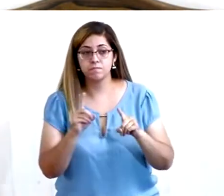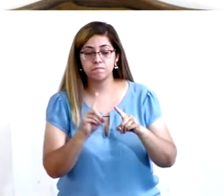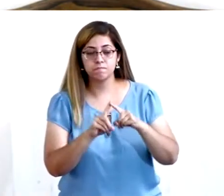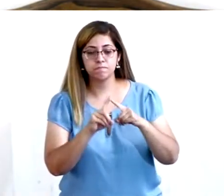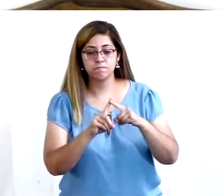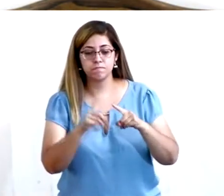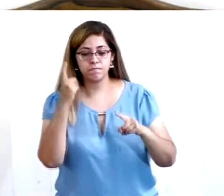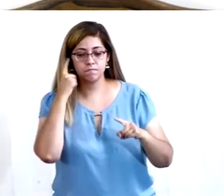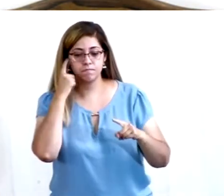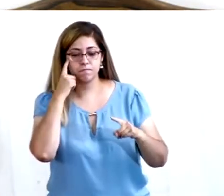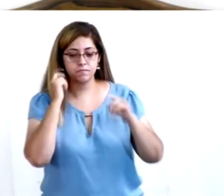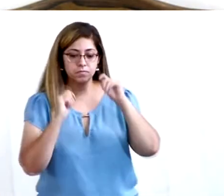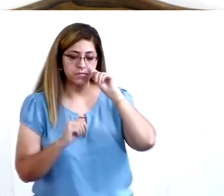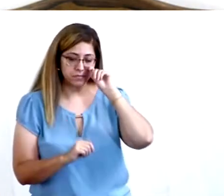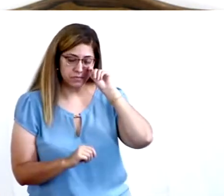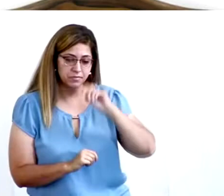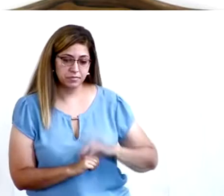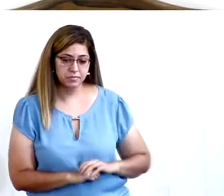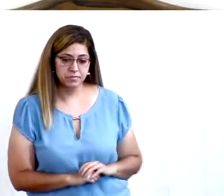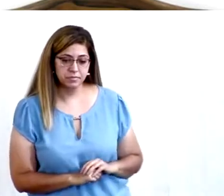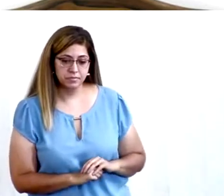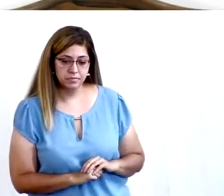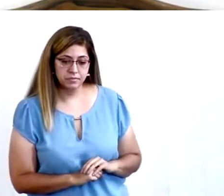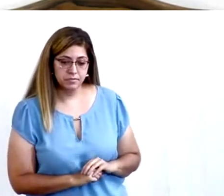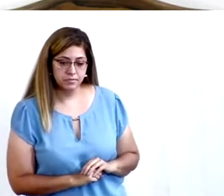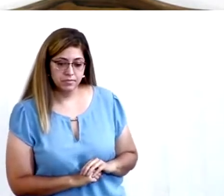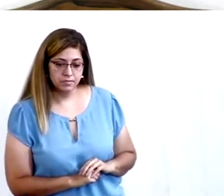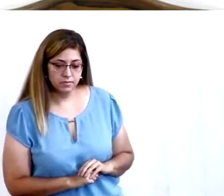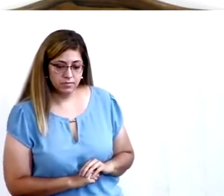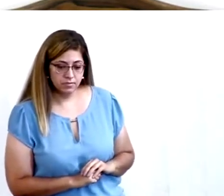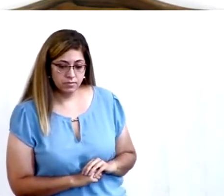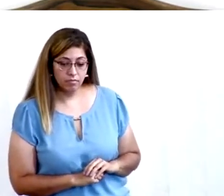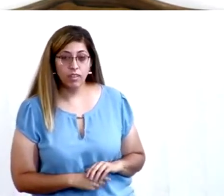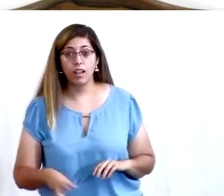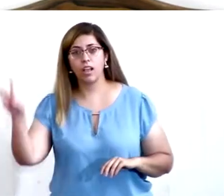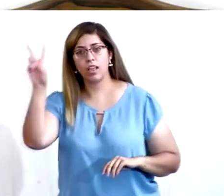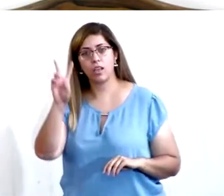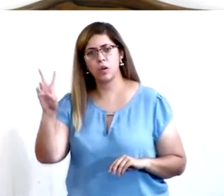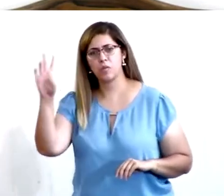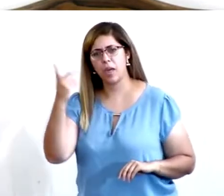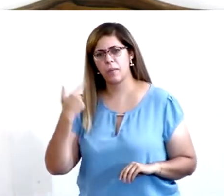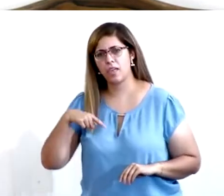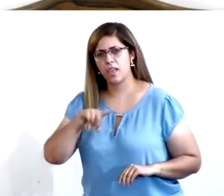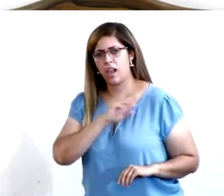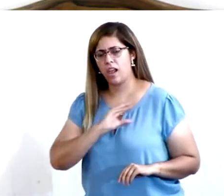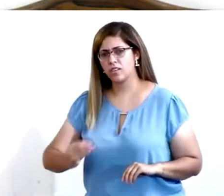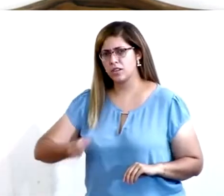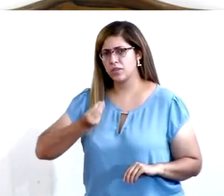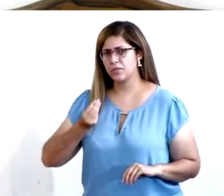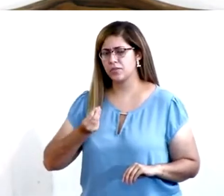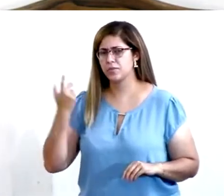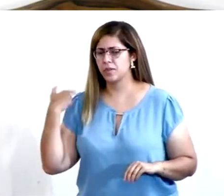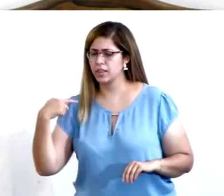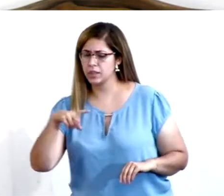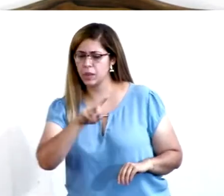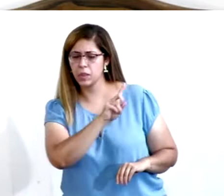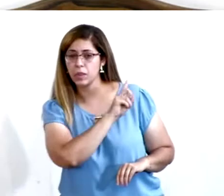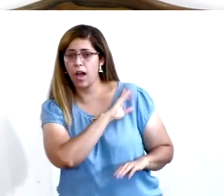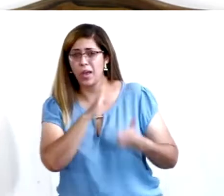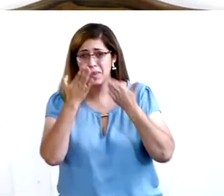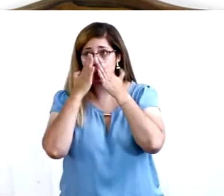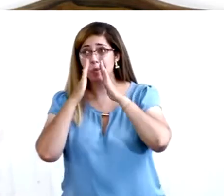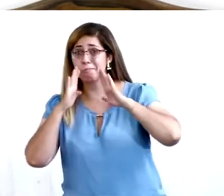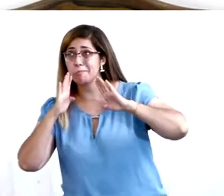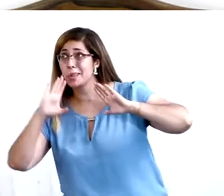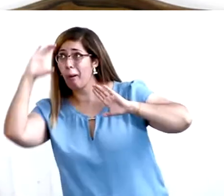se fazer carne e habitar entre nós, o habitar entre nós é o extremo da humilhação do verbo. Ele humilhou-se,